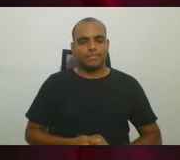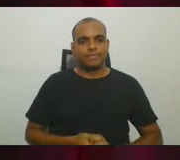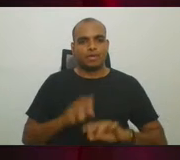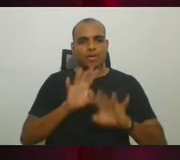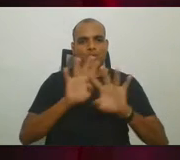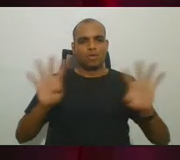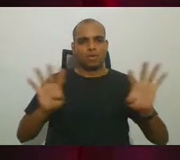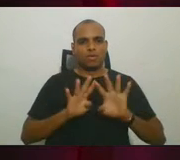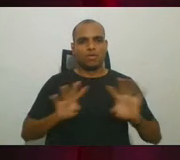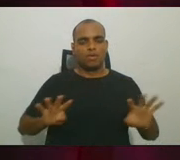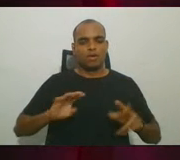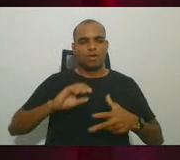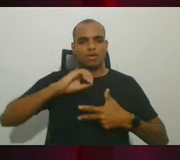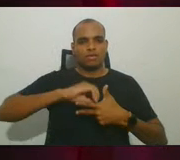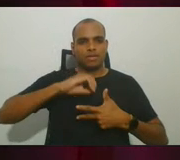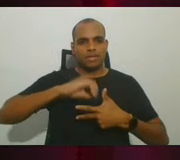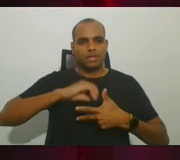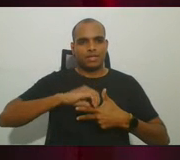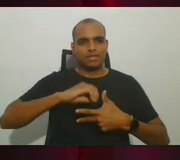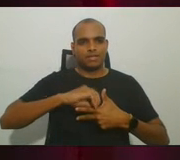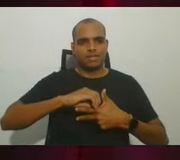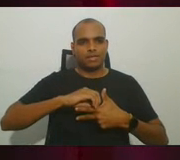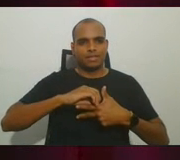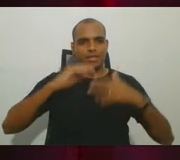Unesc, Gracias a la Vida.